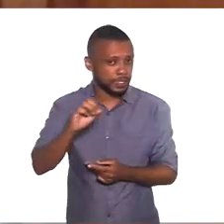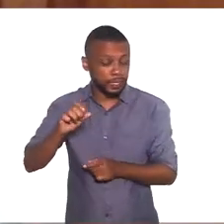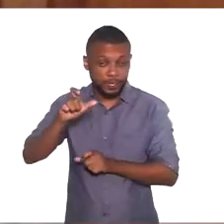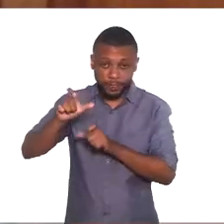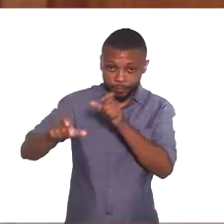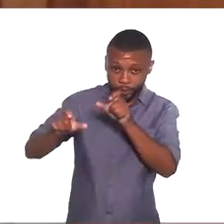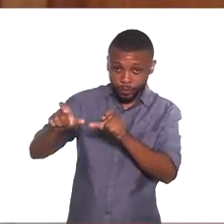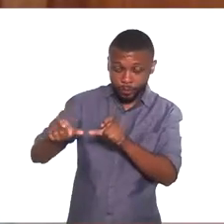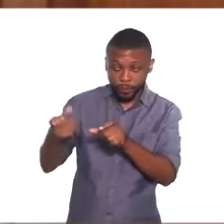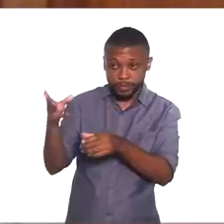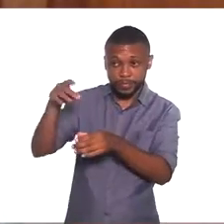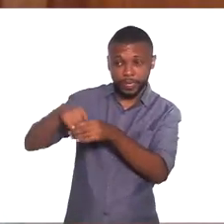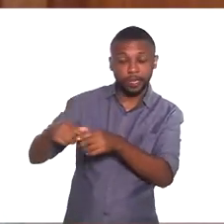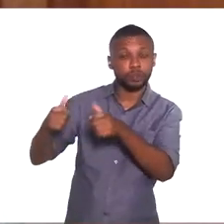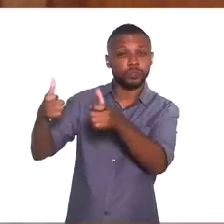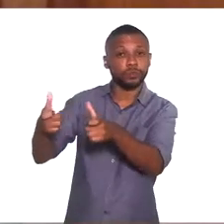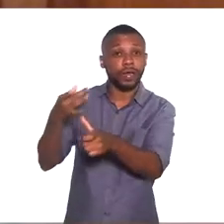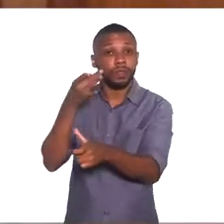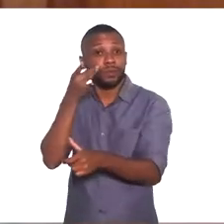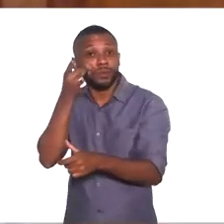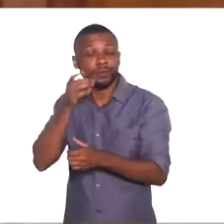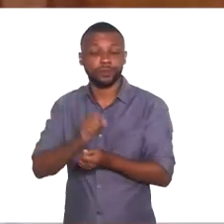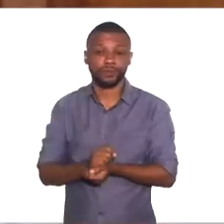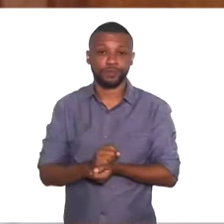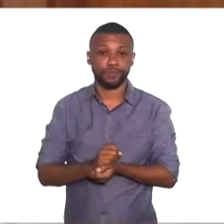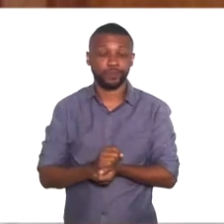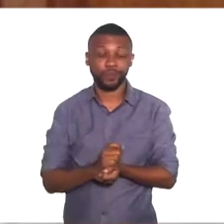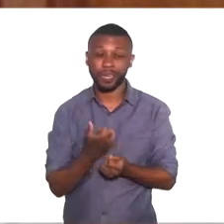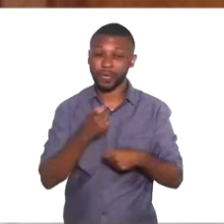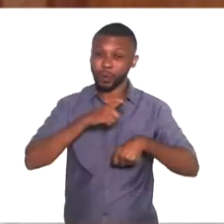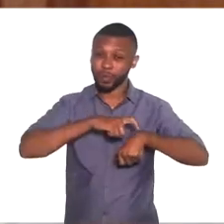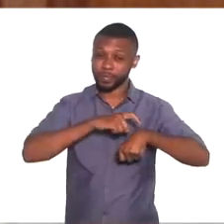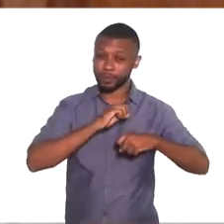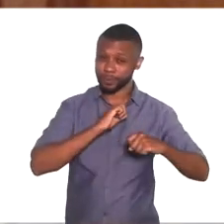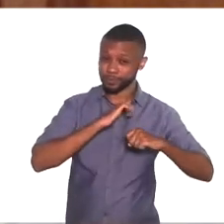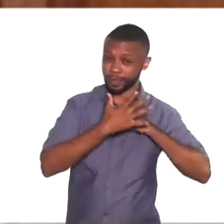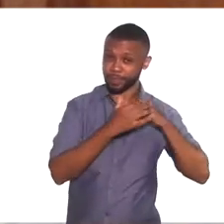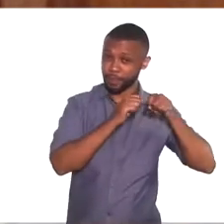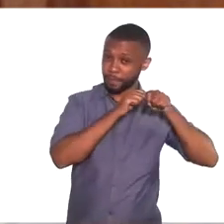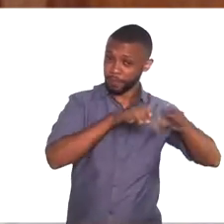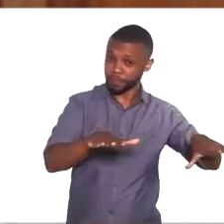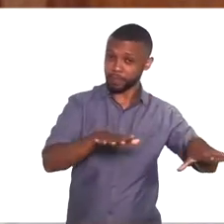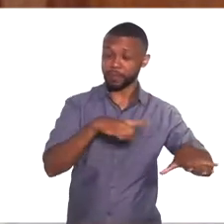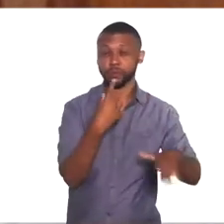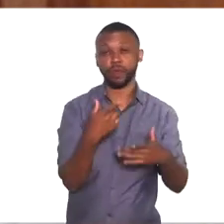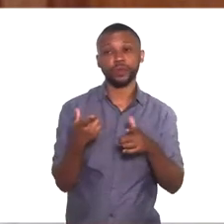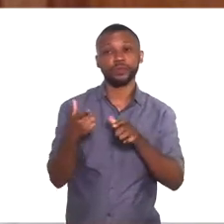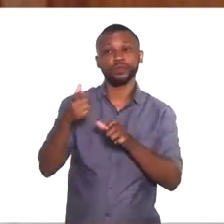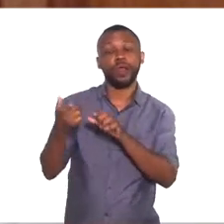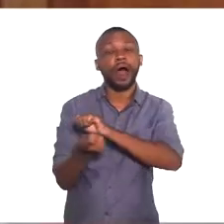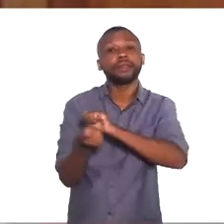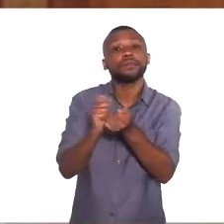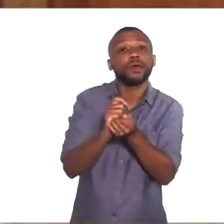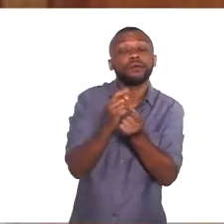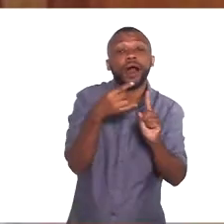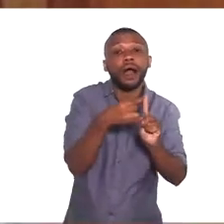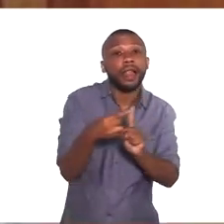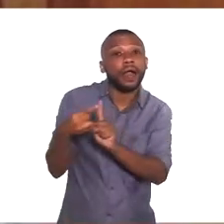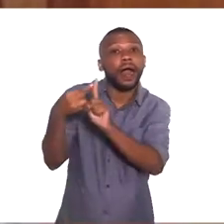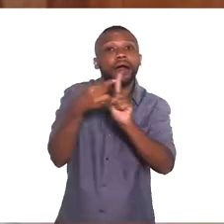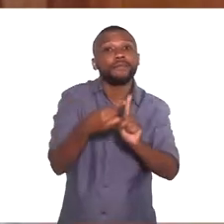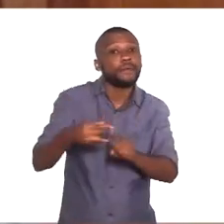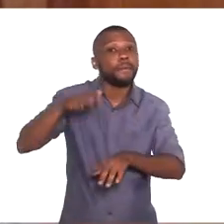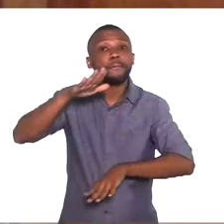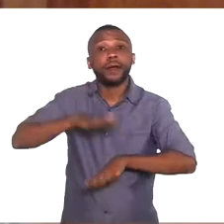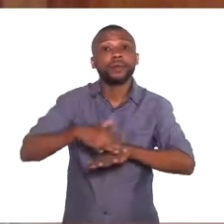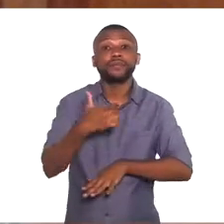pessoas qual academia Nós aprendemos a fazer laives das laives vão para milhares Acho que até mais de